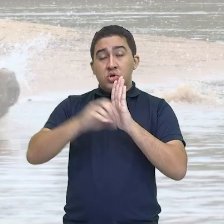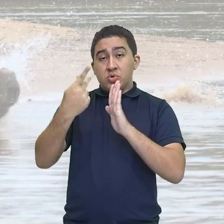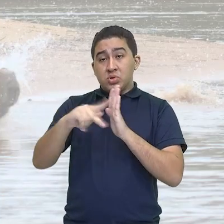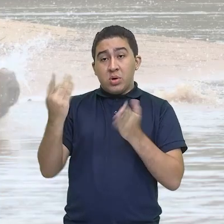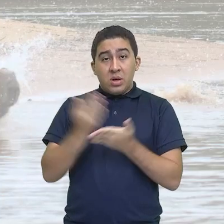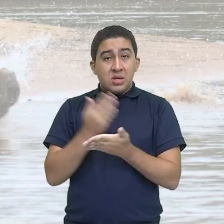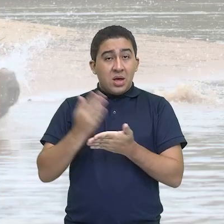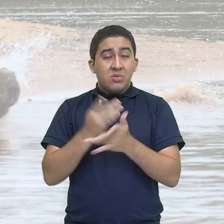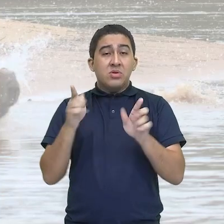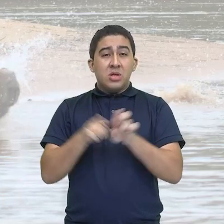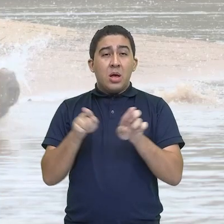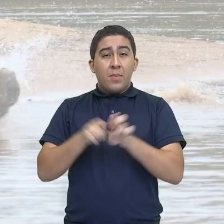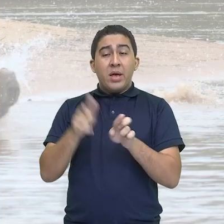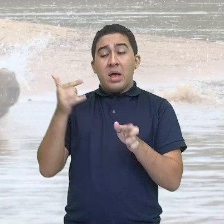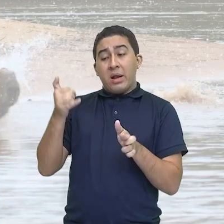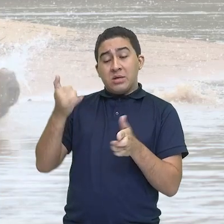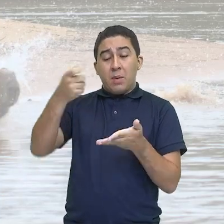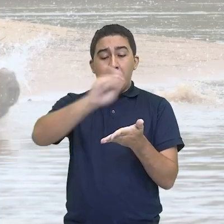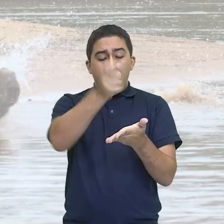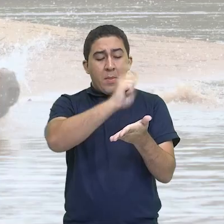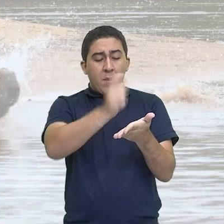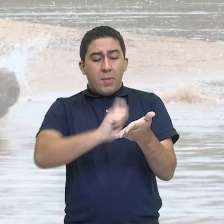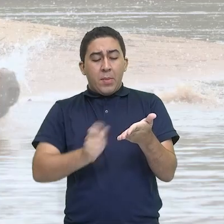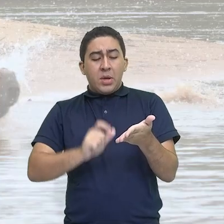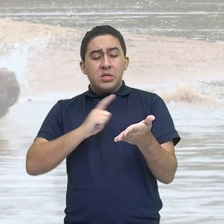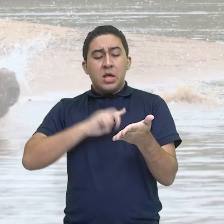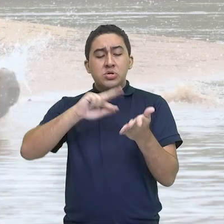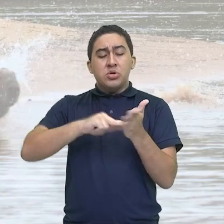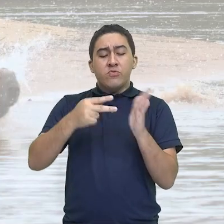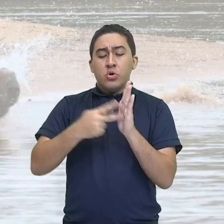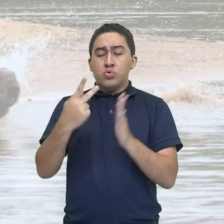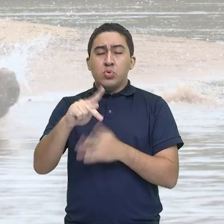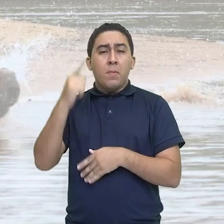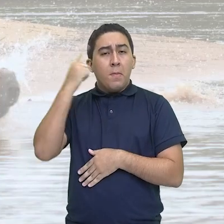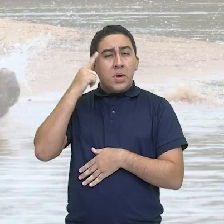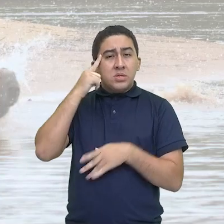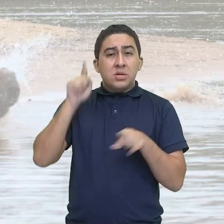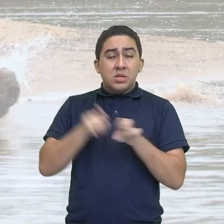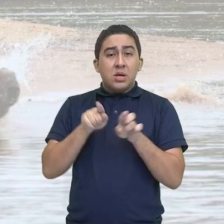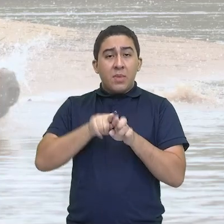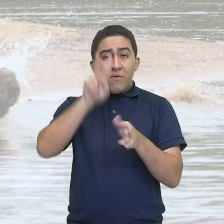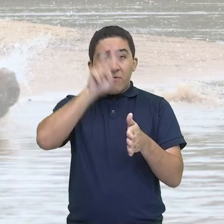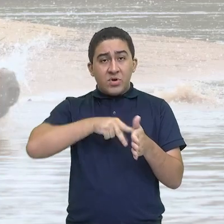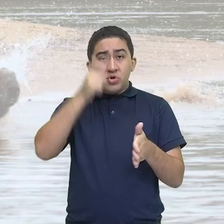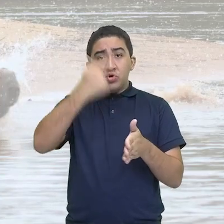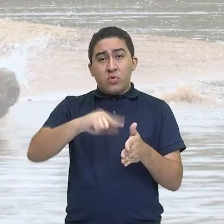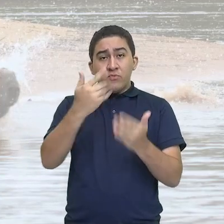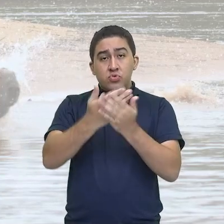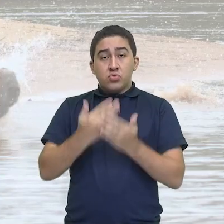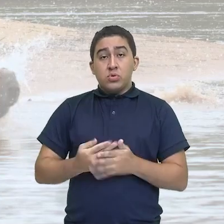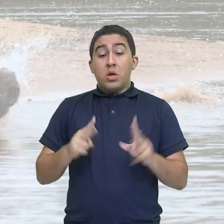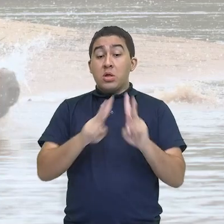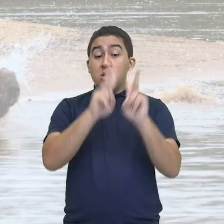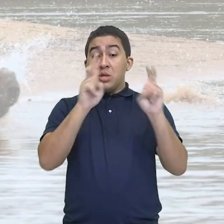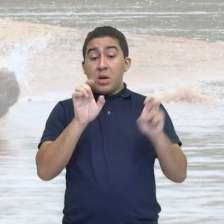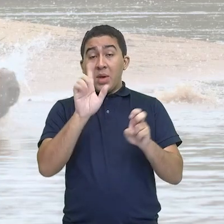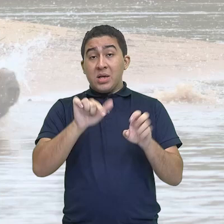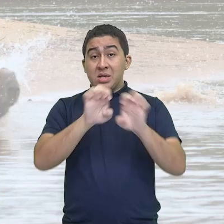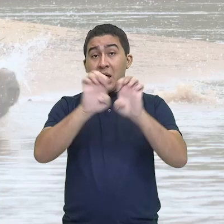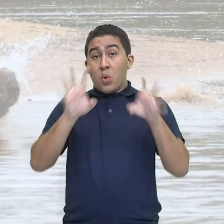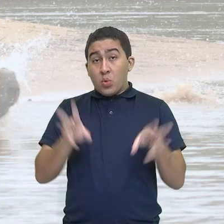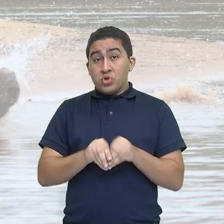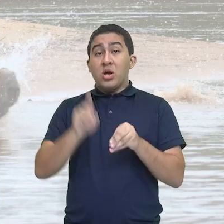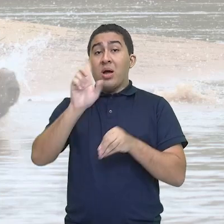caderno. Anote, coloque o seu significado, revise esses conceitos. Os assuntos de ecologia, eles